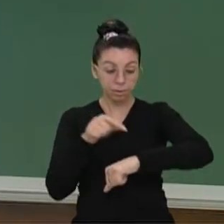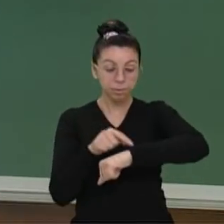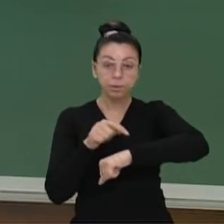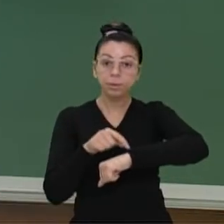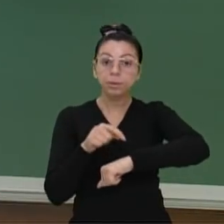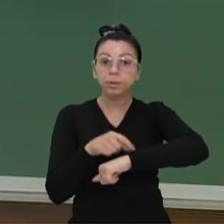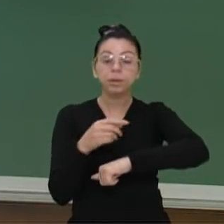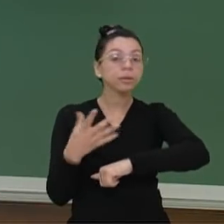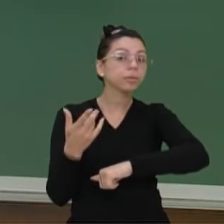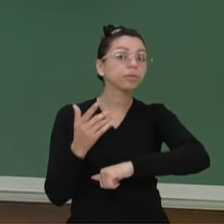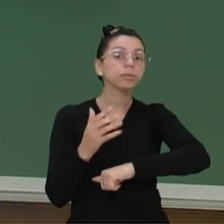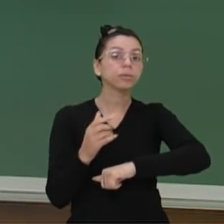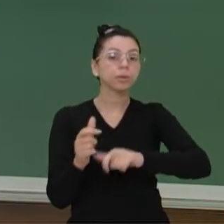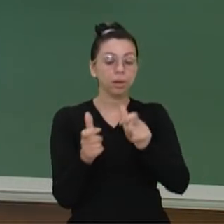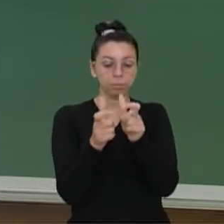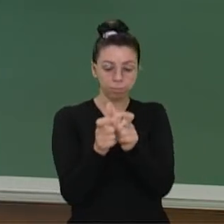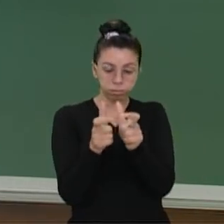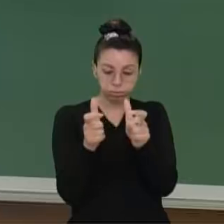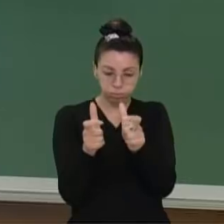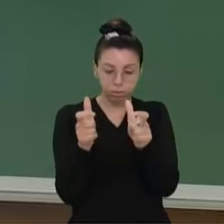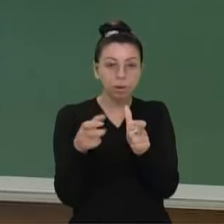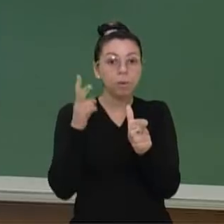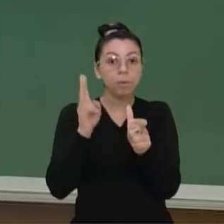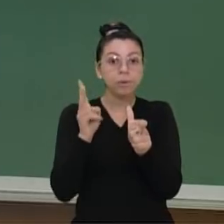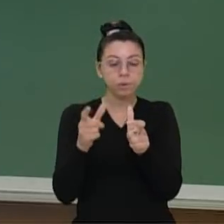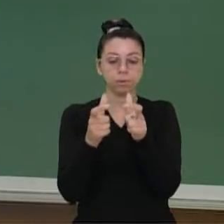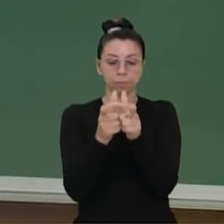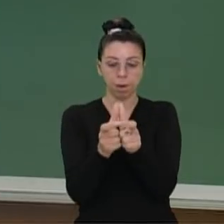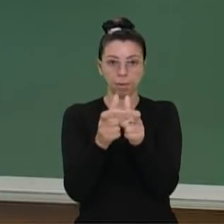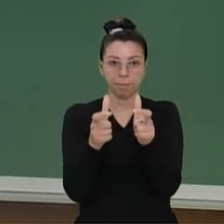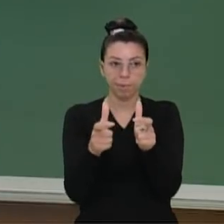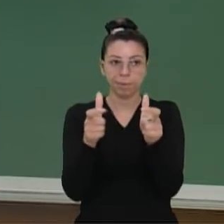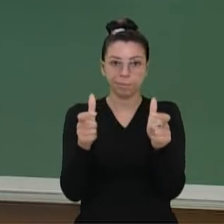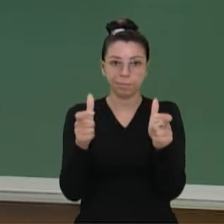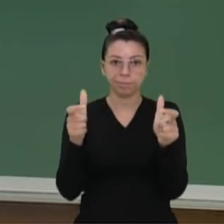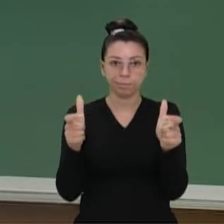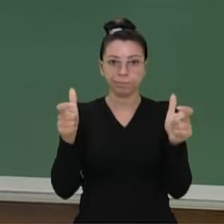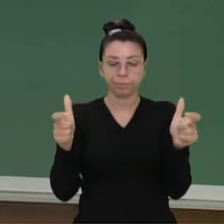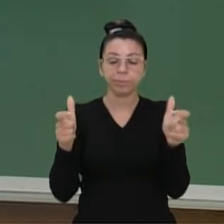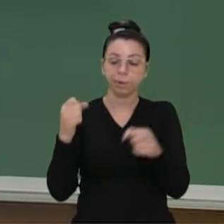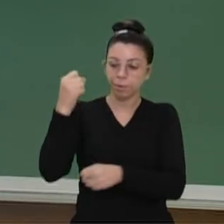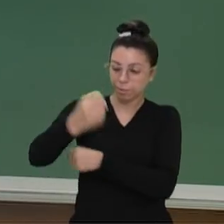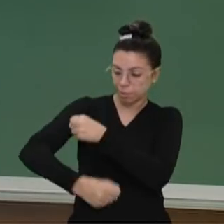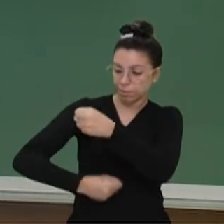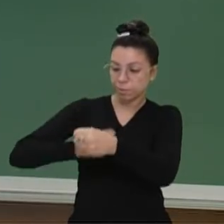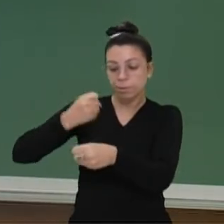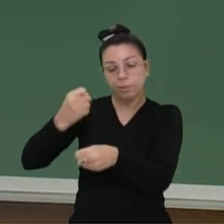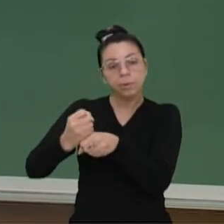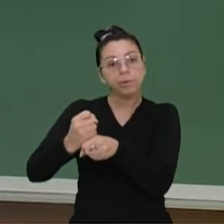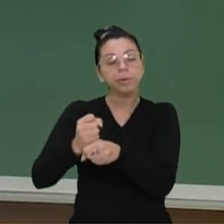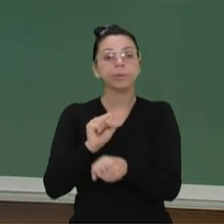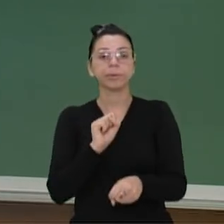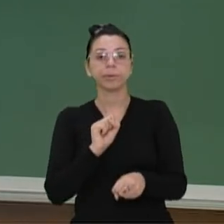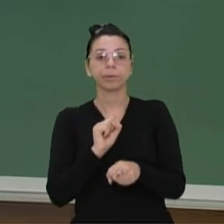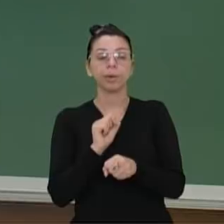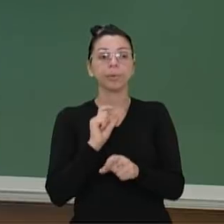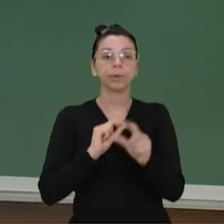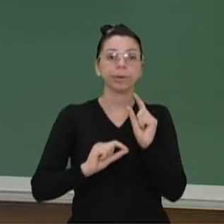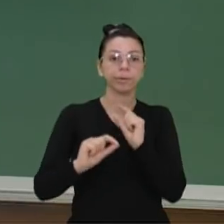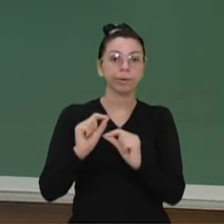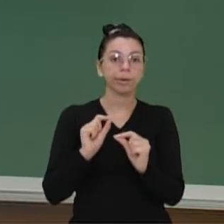taxa de crescimento continue constante, ou seja, nesses anos que a gente está esperando